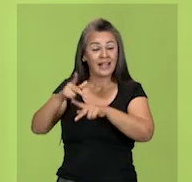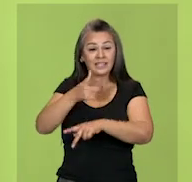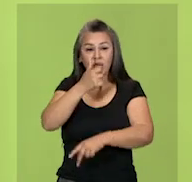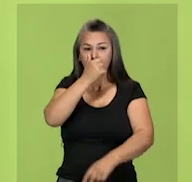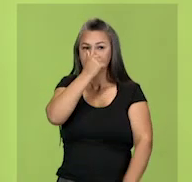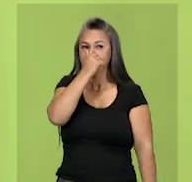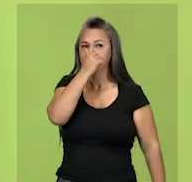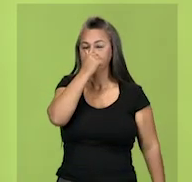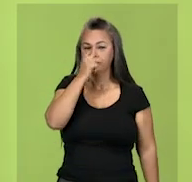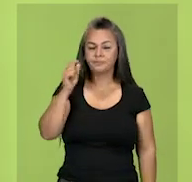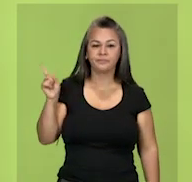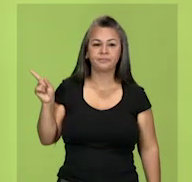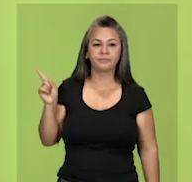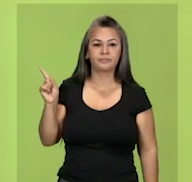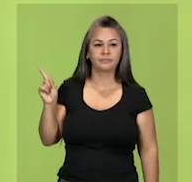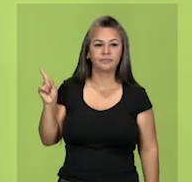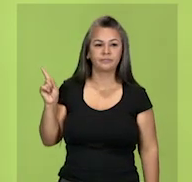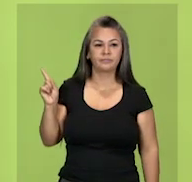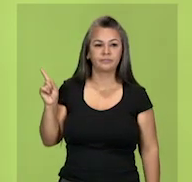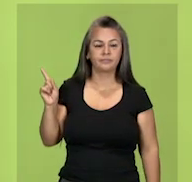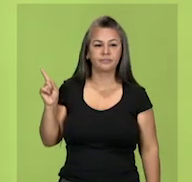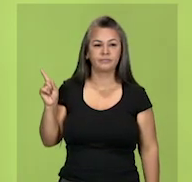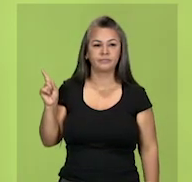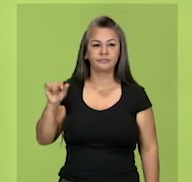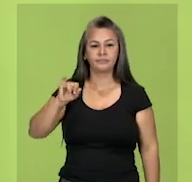Essa é a ilha de Honshu.